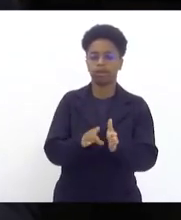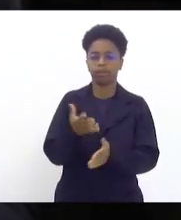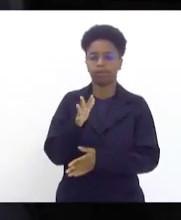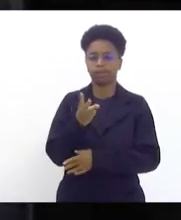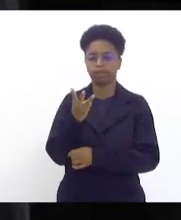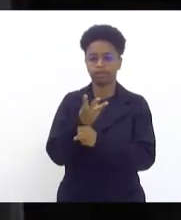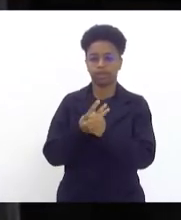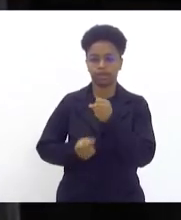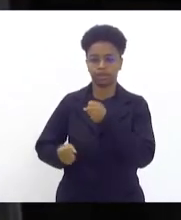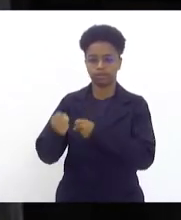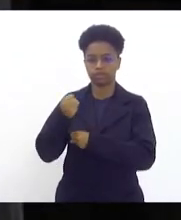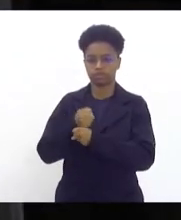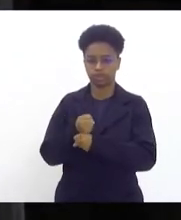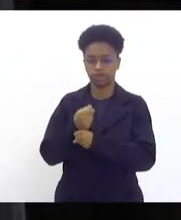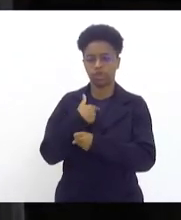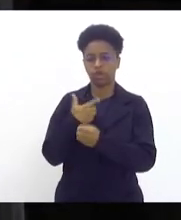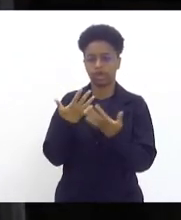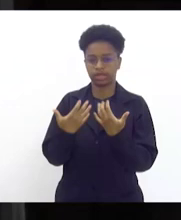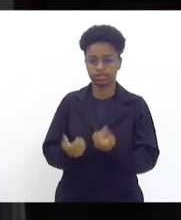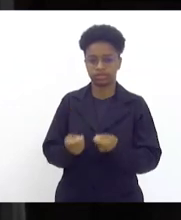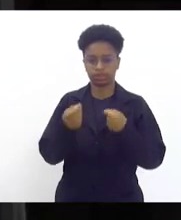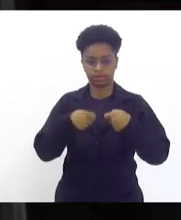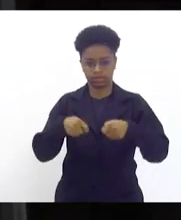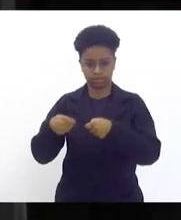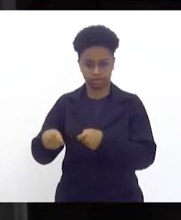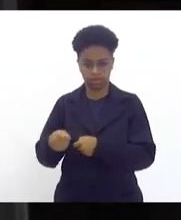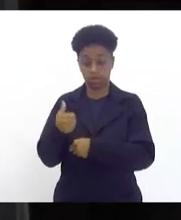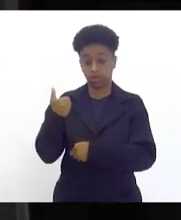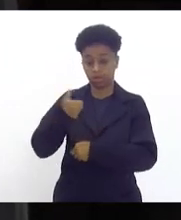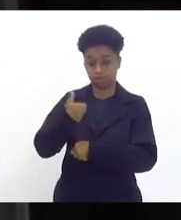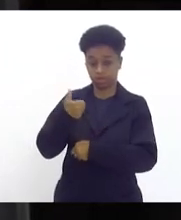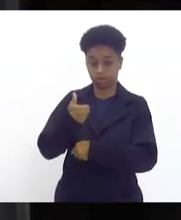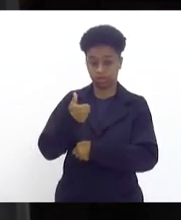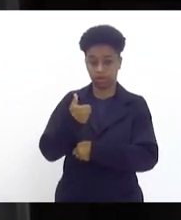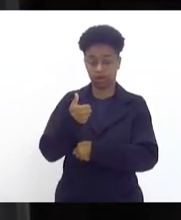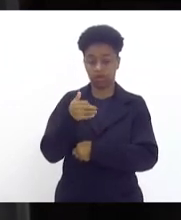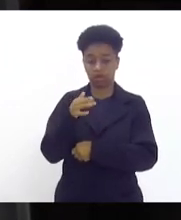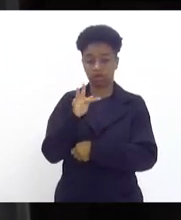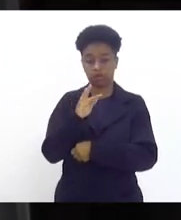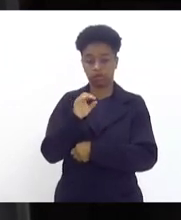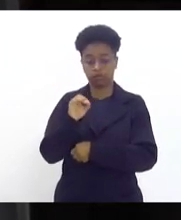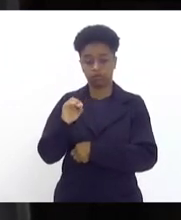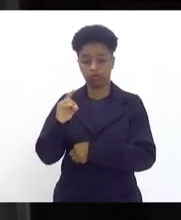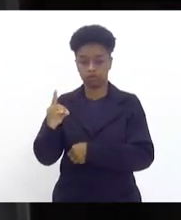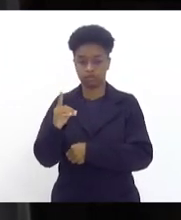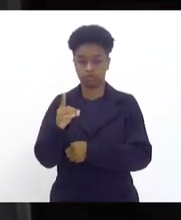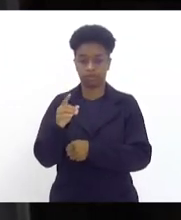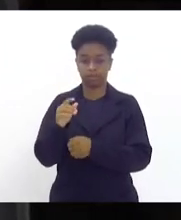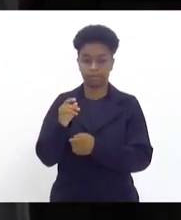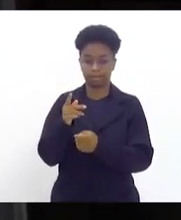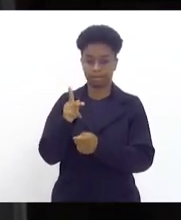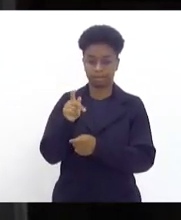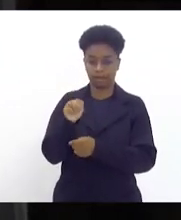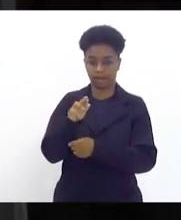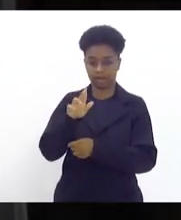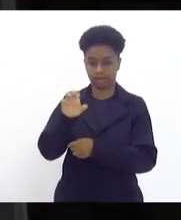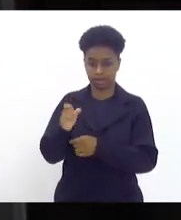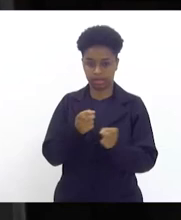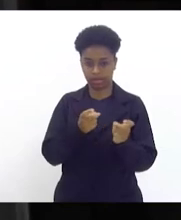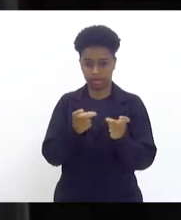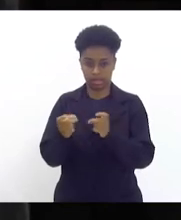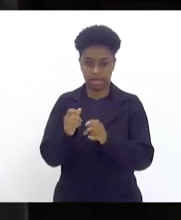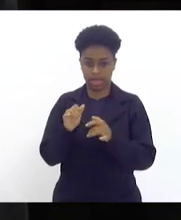eu recebi deputada Marta Uma demanda do primeiro food Park da cidade que foi no estacionamento do Extra da Marise Barros